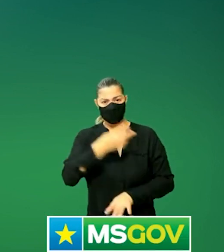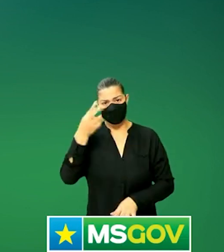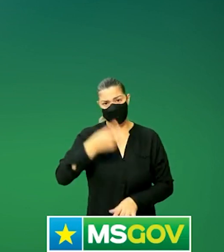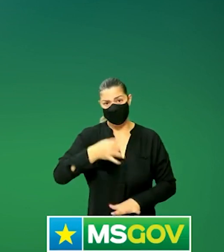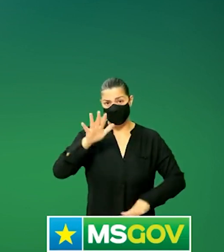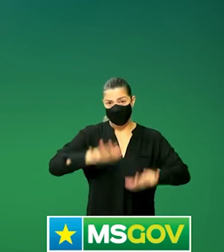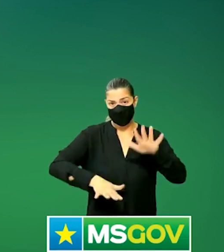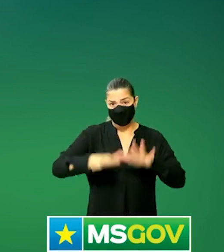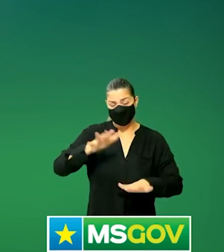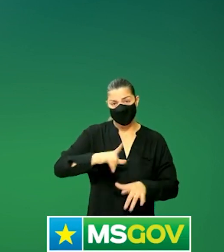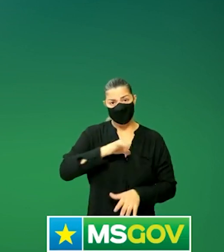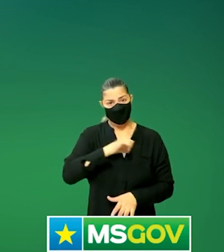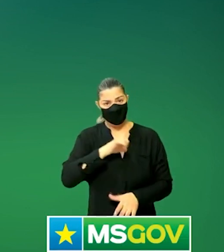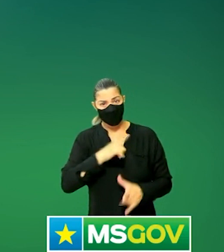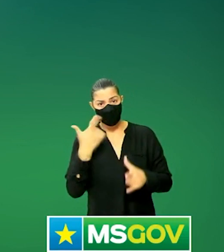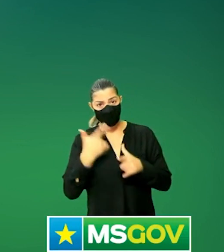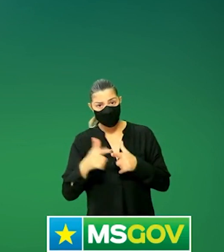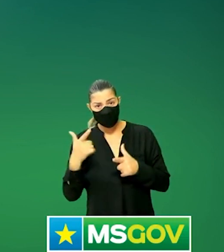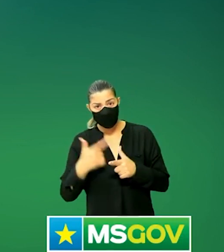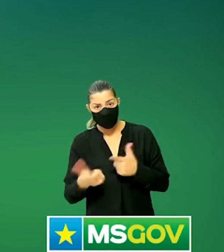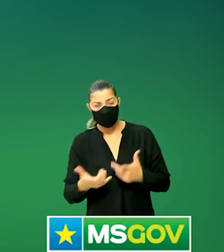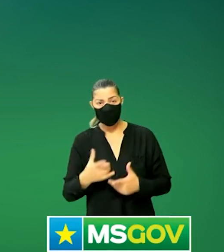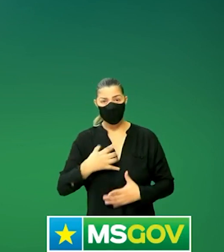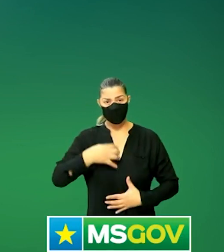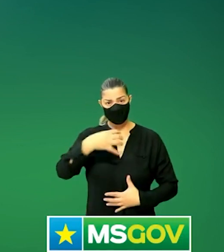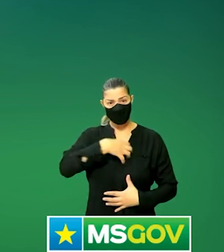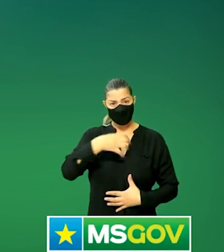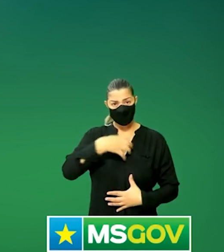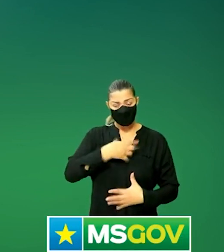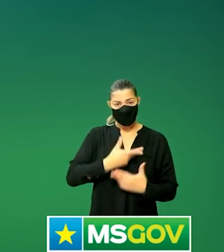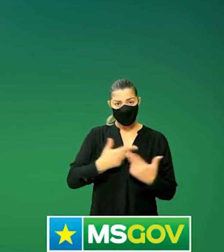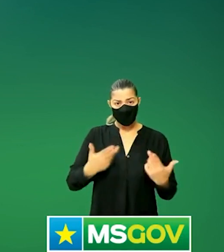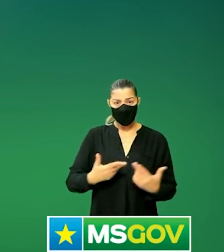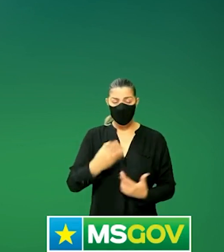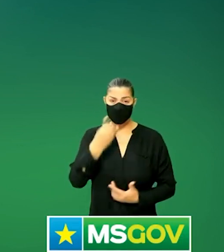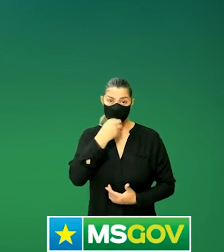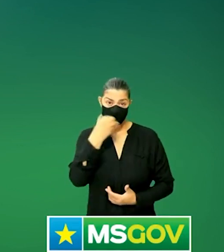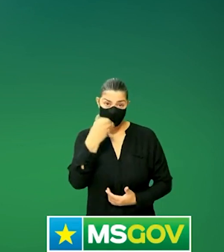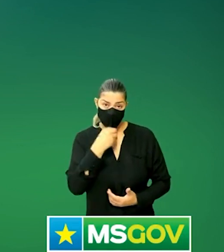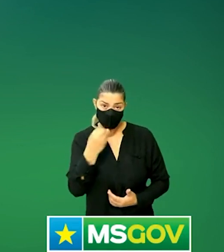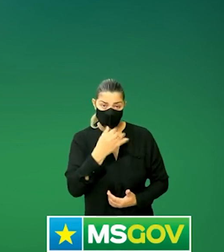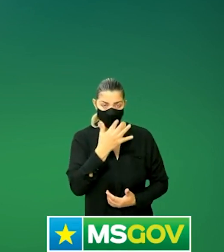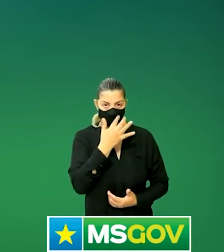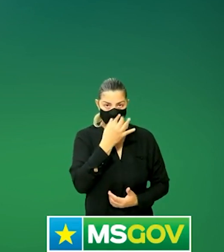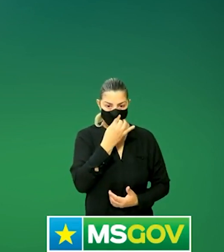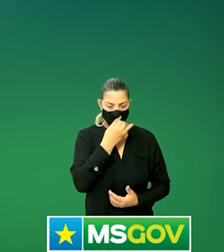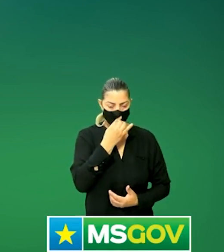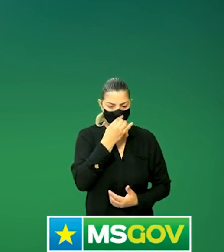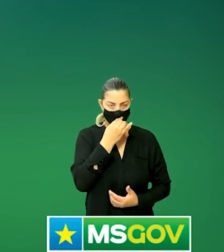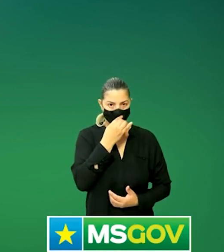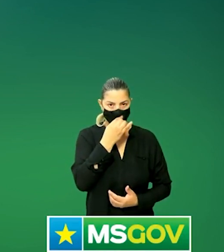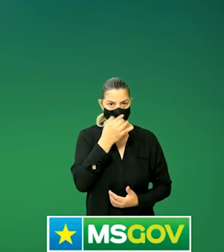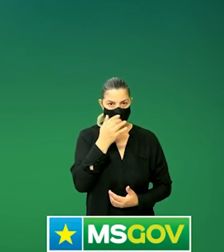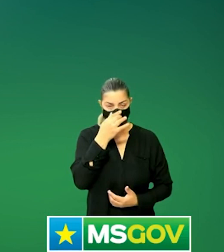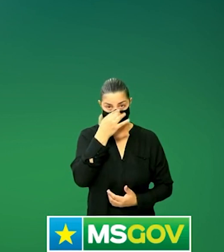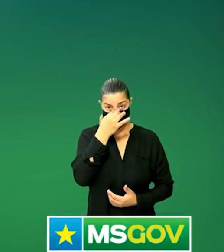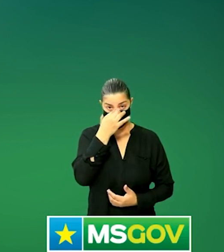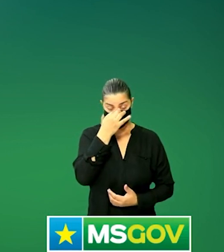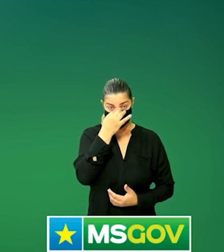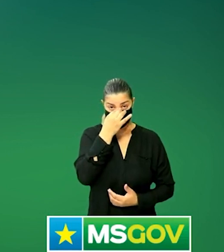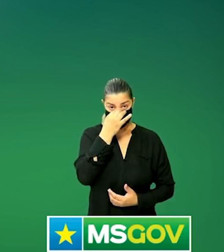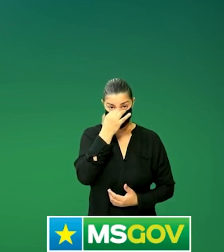teve algum processo de alguma reação mês que pequena na aplicação da primeira e da segunda